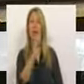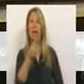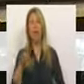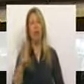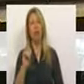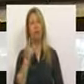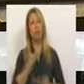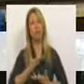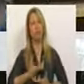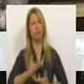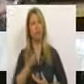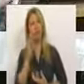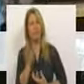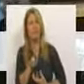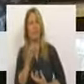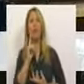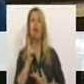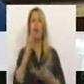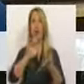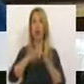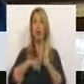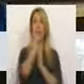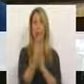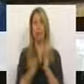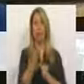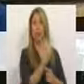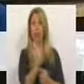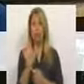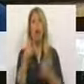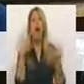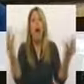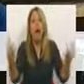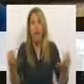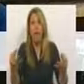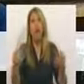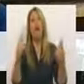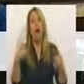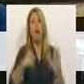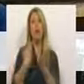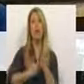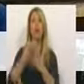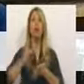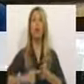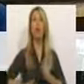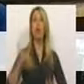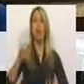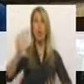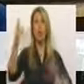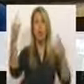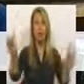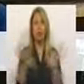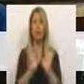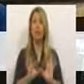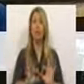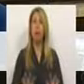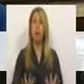estes projetos de resolução não só repetem muito daquilo que já está noutros documentos fundamentais que o país tem, que em muitos